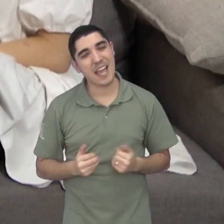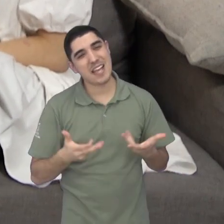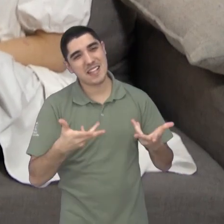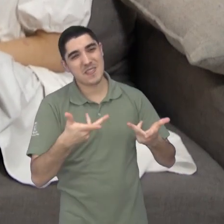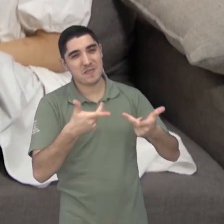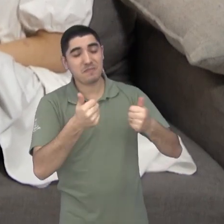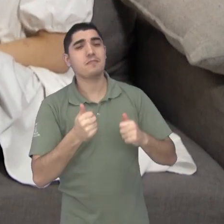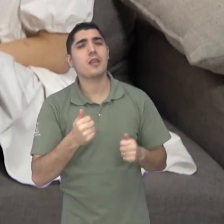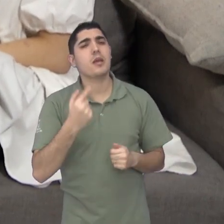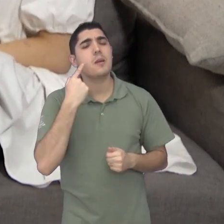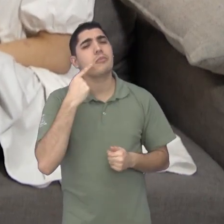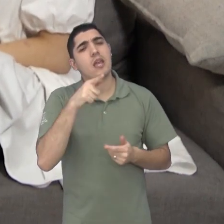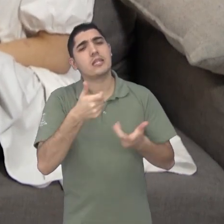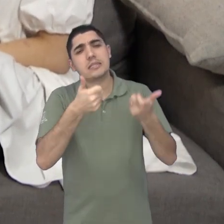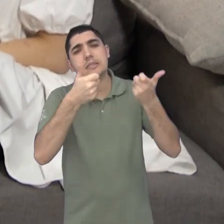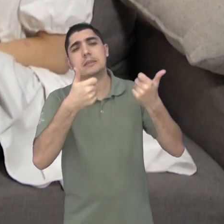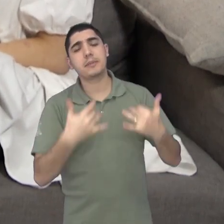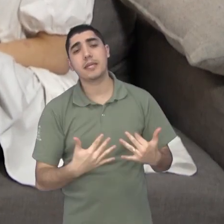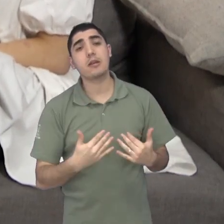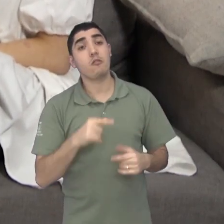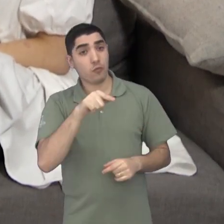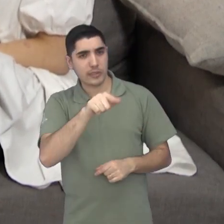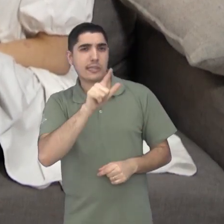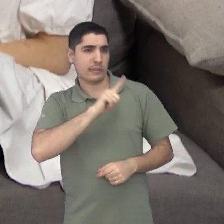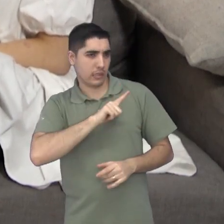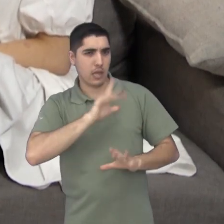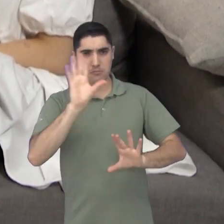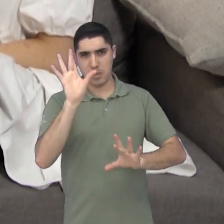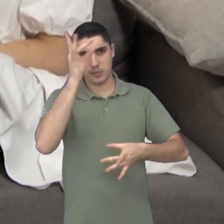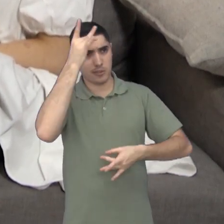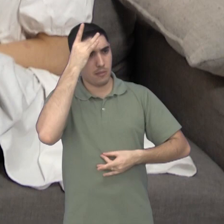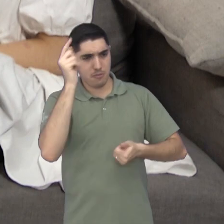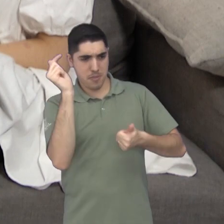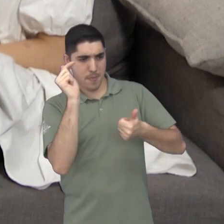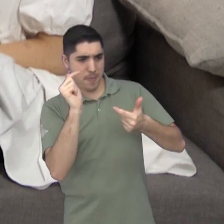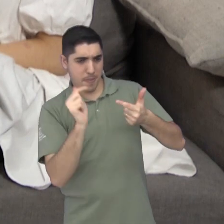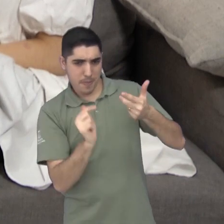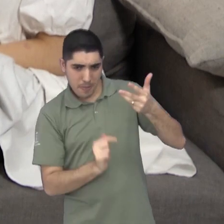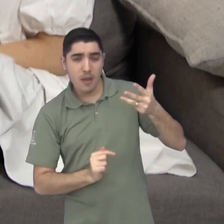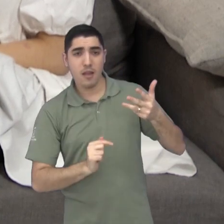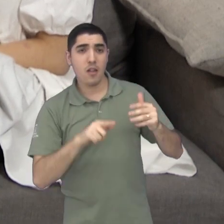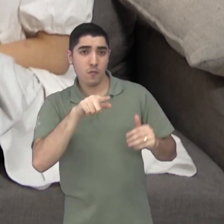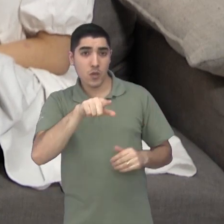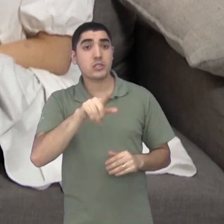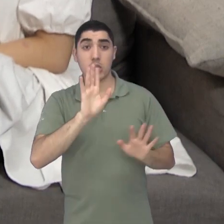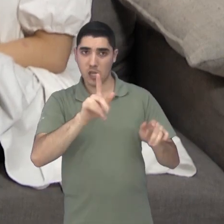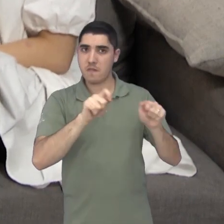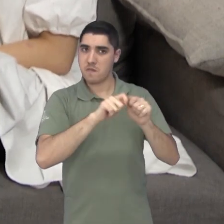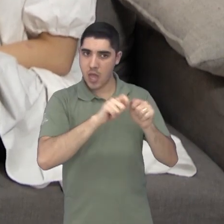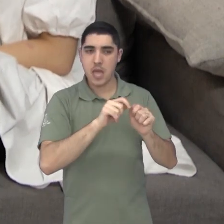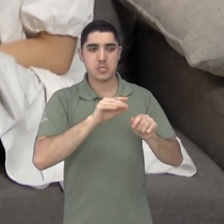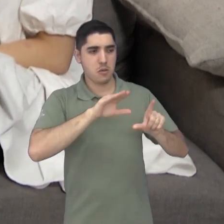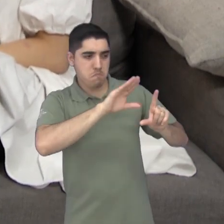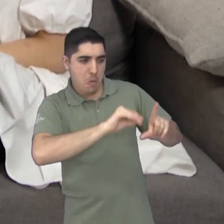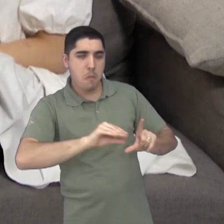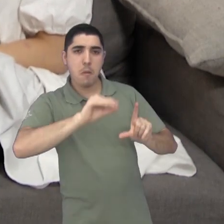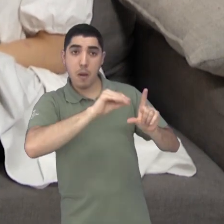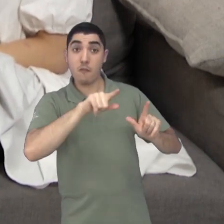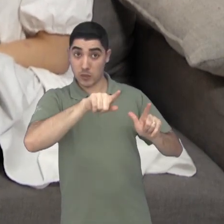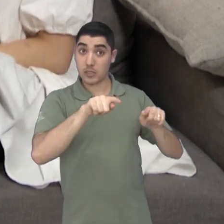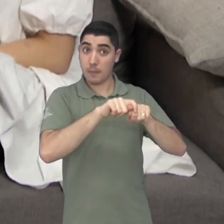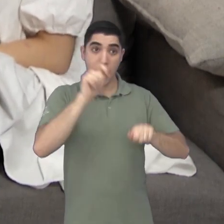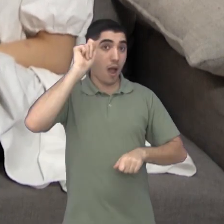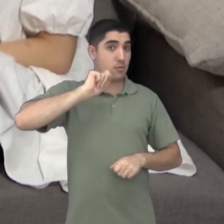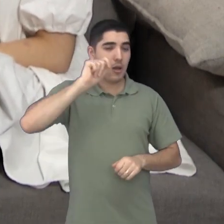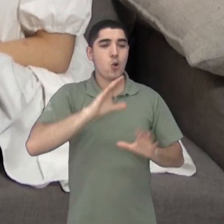bacana. E Manu, conta pra gente, né? Você já tem vários personagens aí, vários personagens que você interpretou. Você também faz parte do elenco